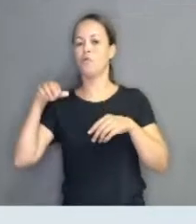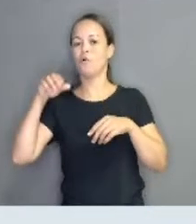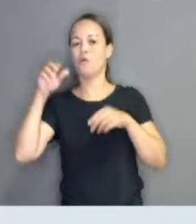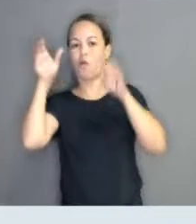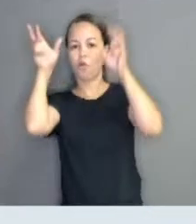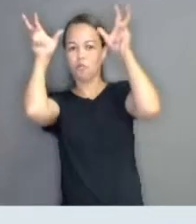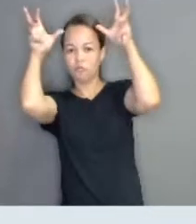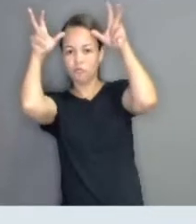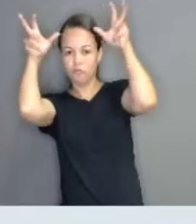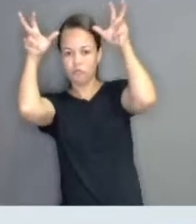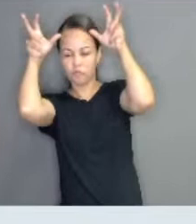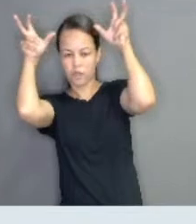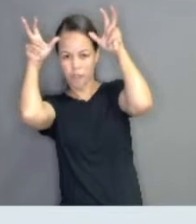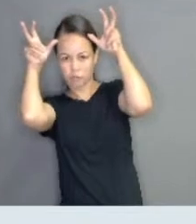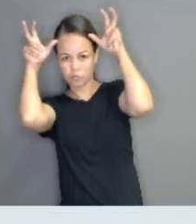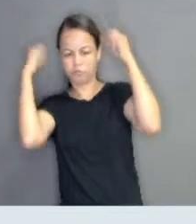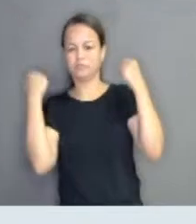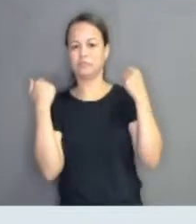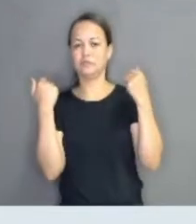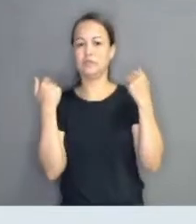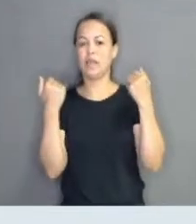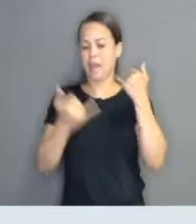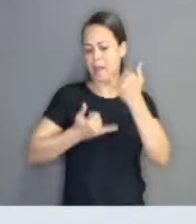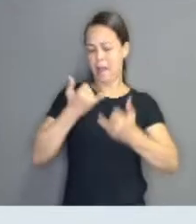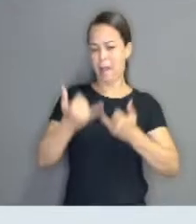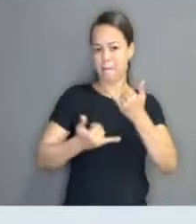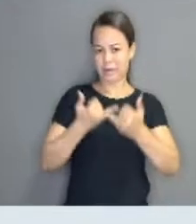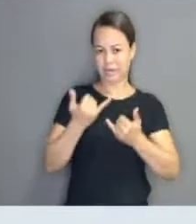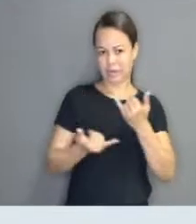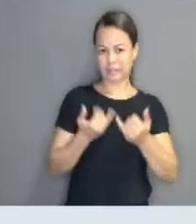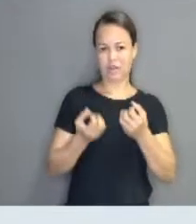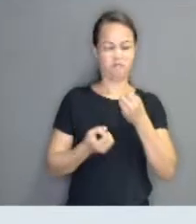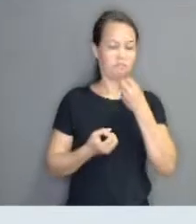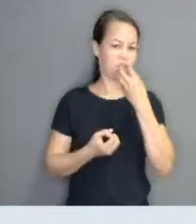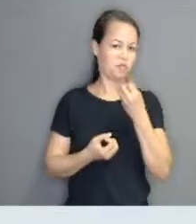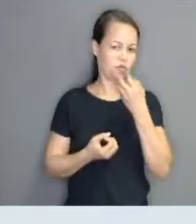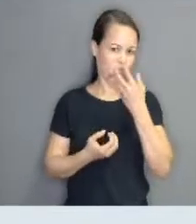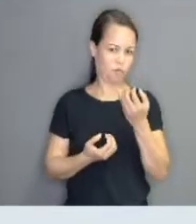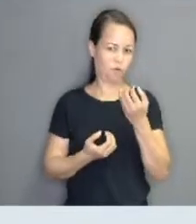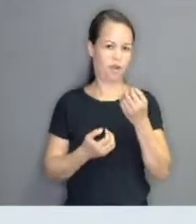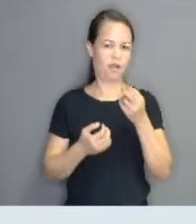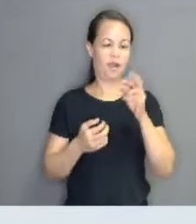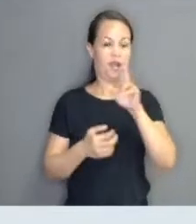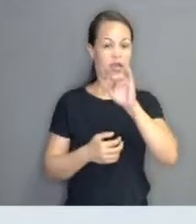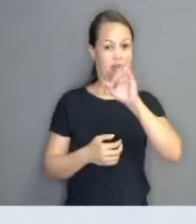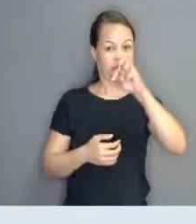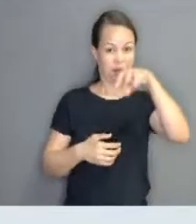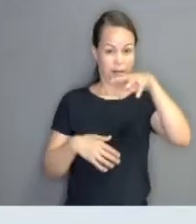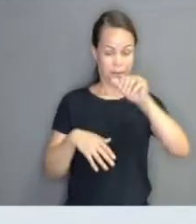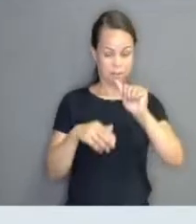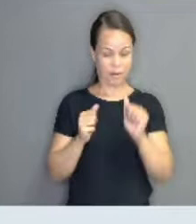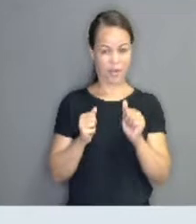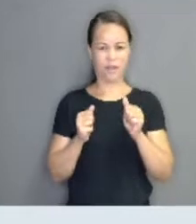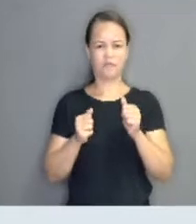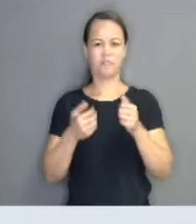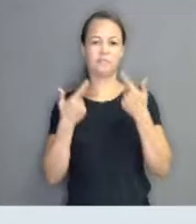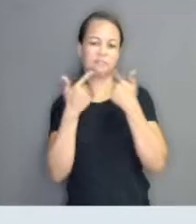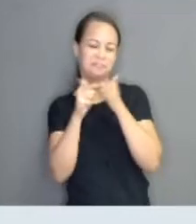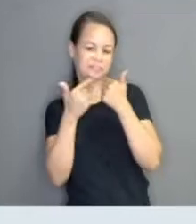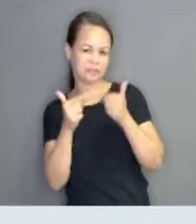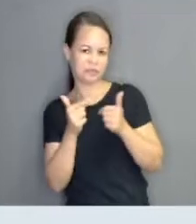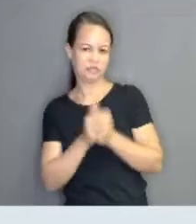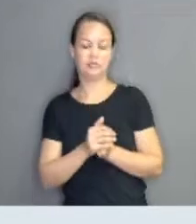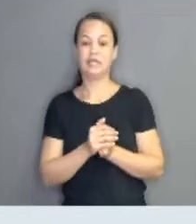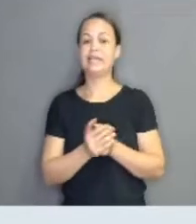brincadeira foi muito boa foi bem engraçado né então zairo quando ele traz a rima dos